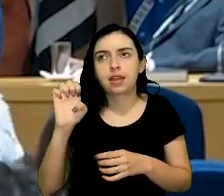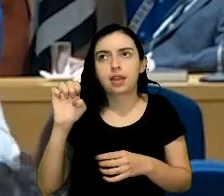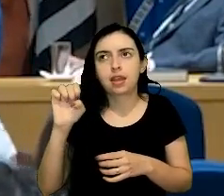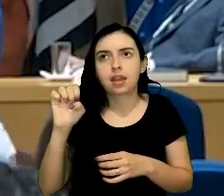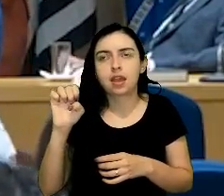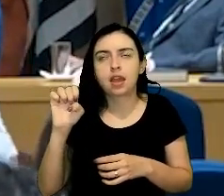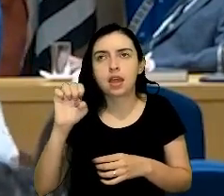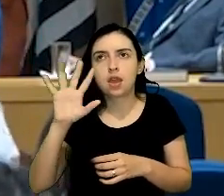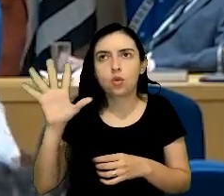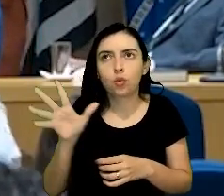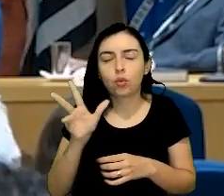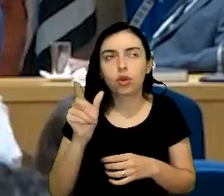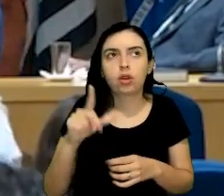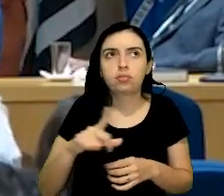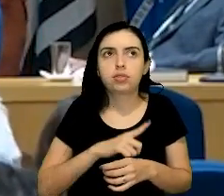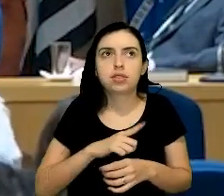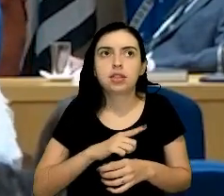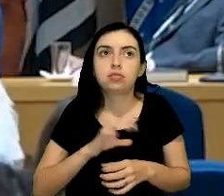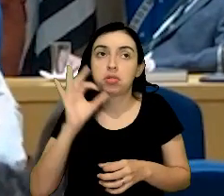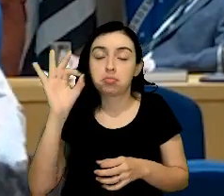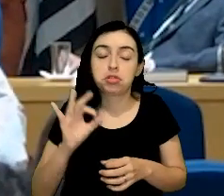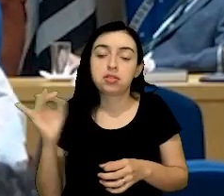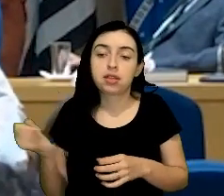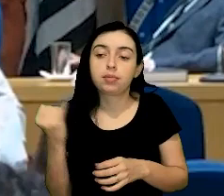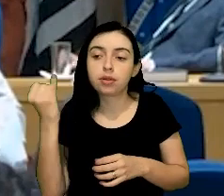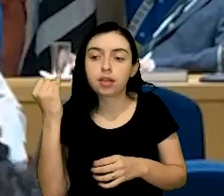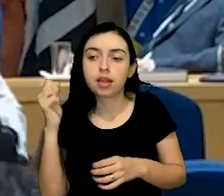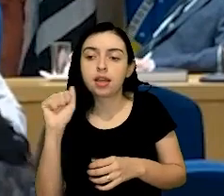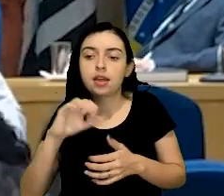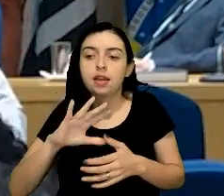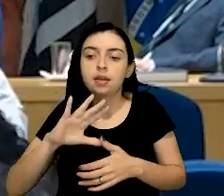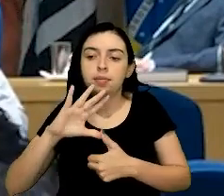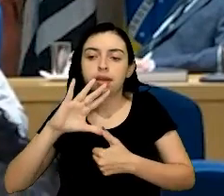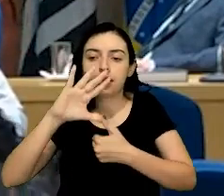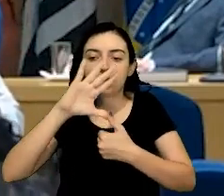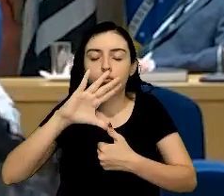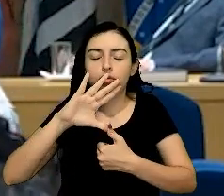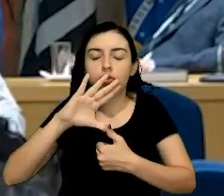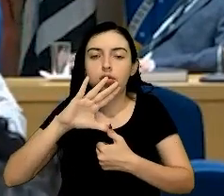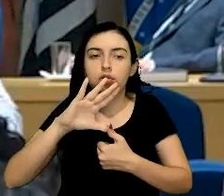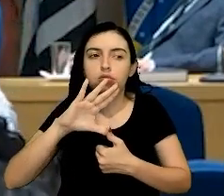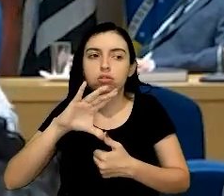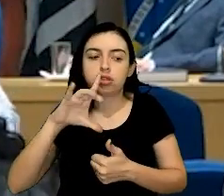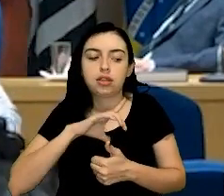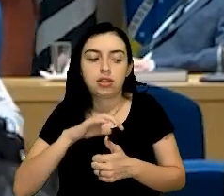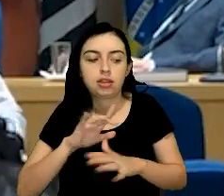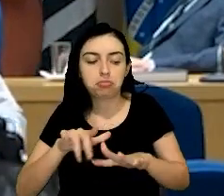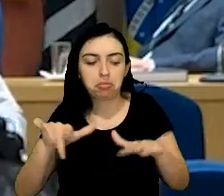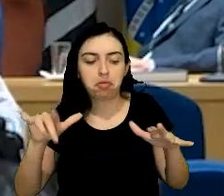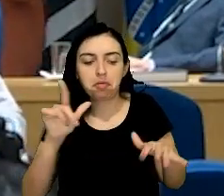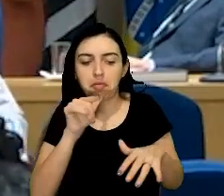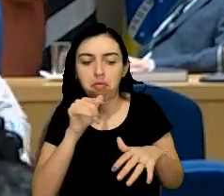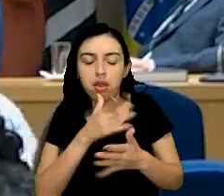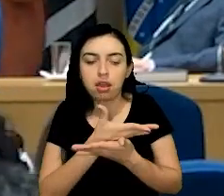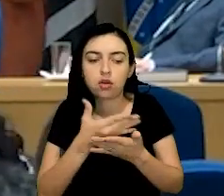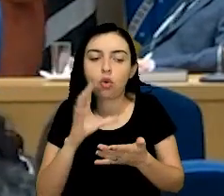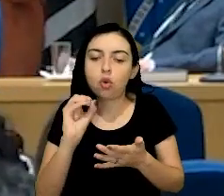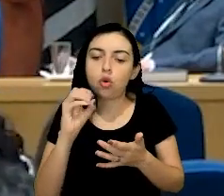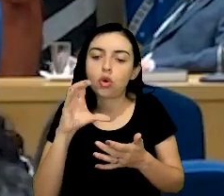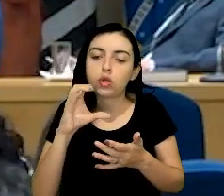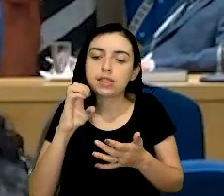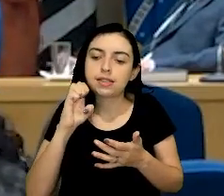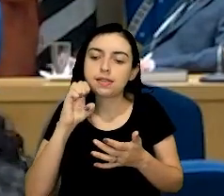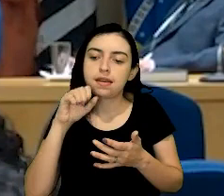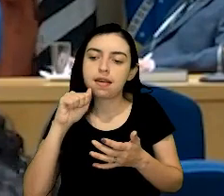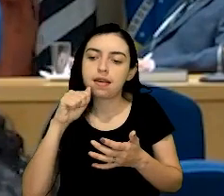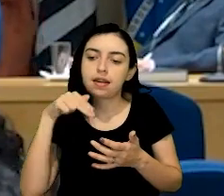uma porcentagem importante, América do Norte, veja que tem até Oceania, né? Asiáticos aqui